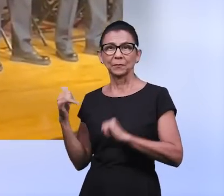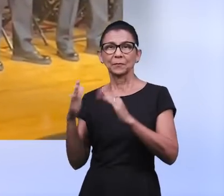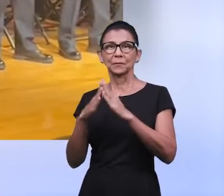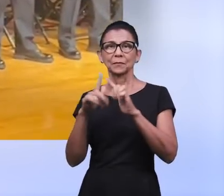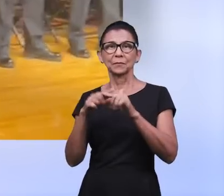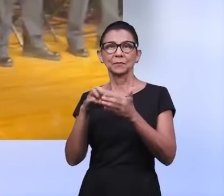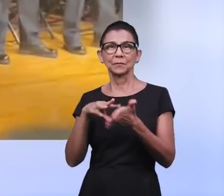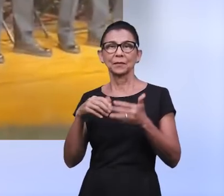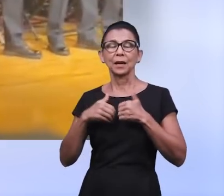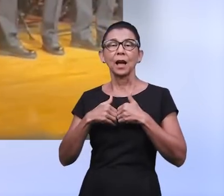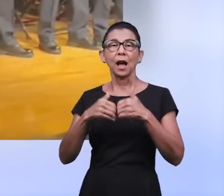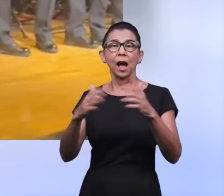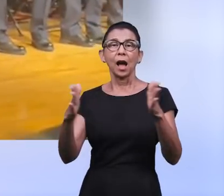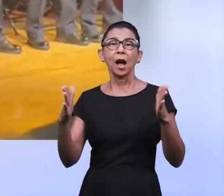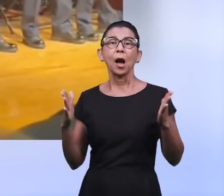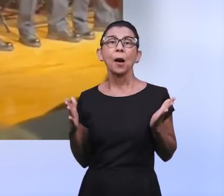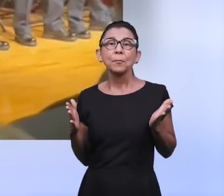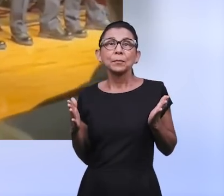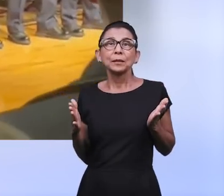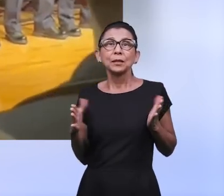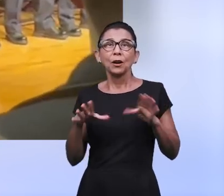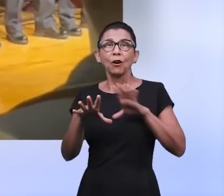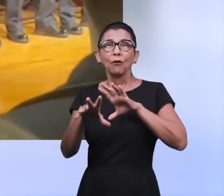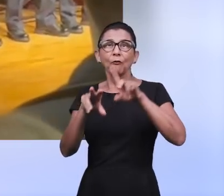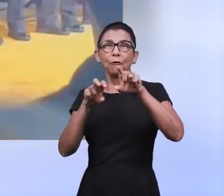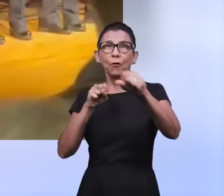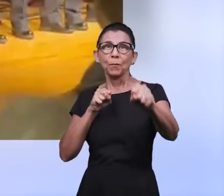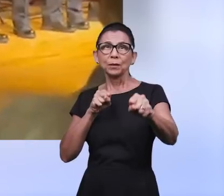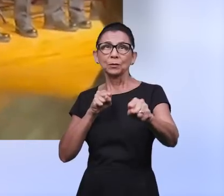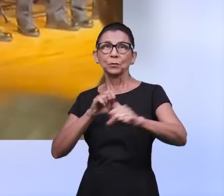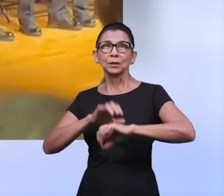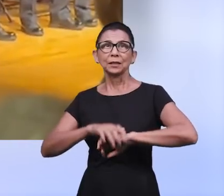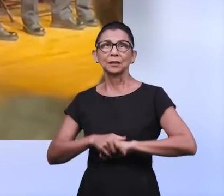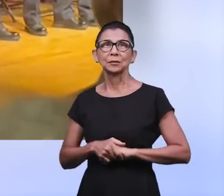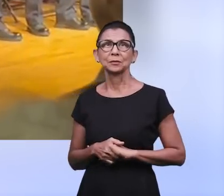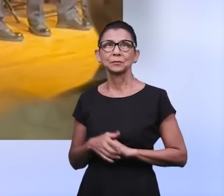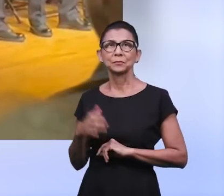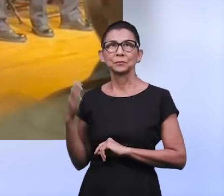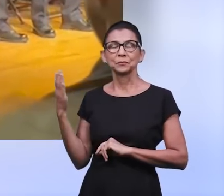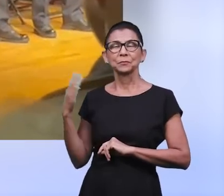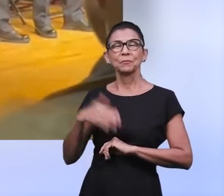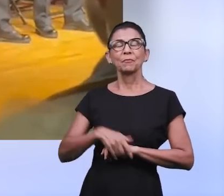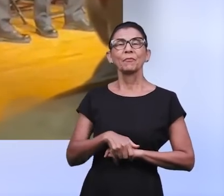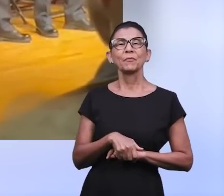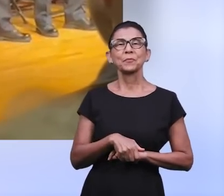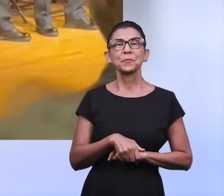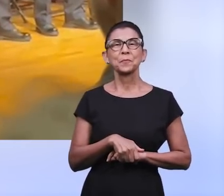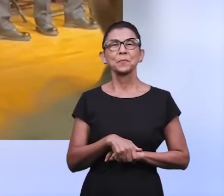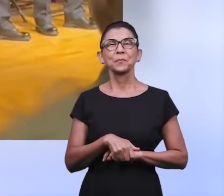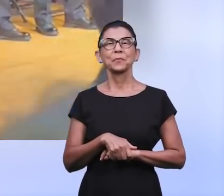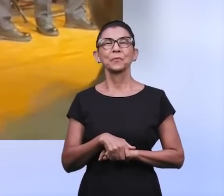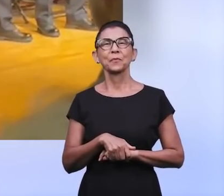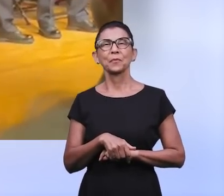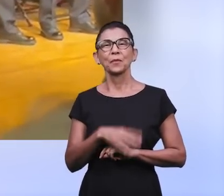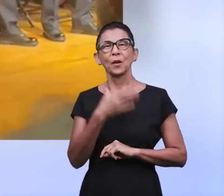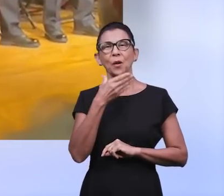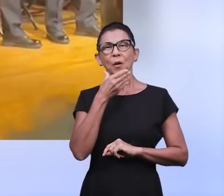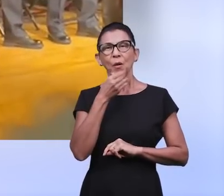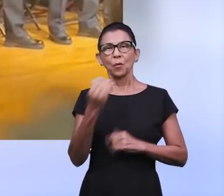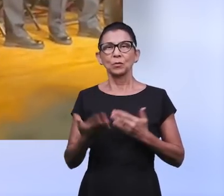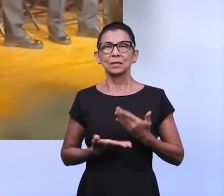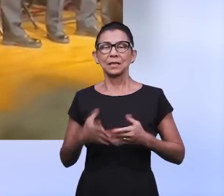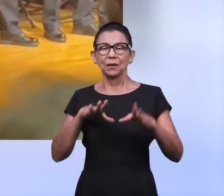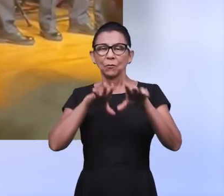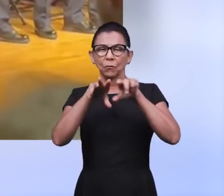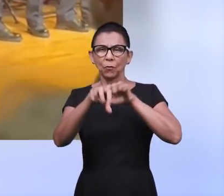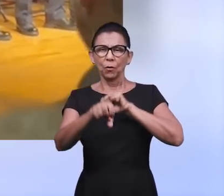da Academia de Polícia da Faculdade Queen Sigmund, em Worcester. Um dos nossos irmãos que estava se formando sugeriu à turma esse